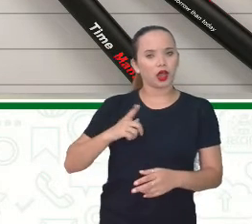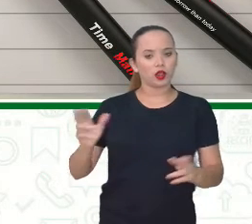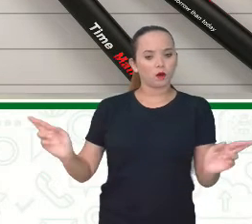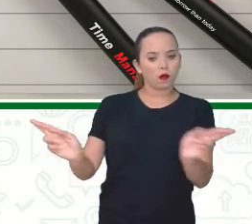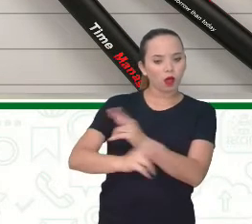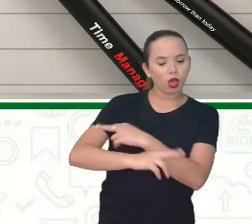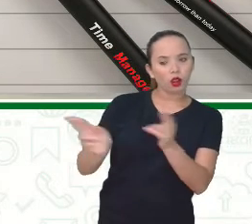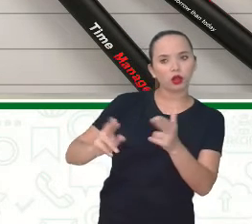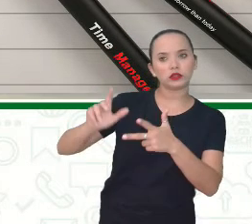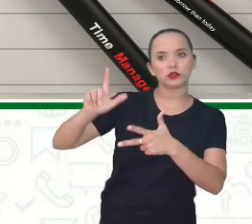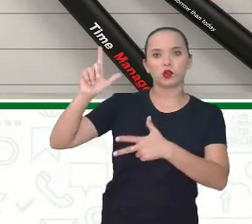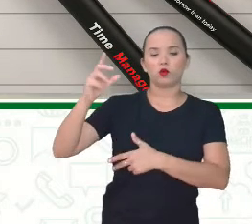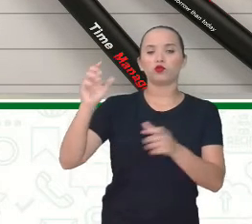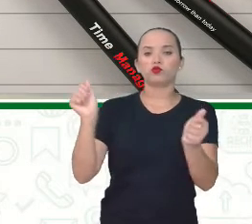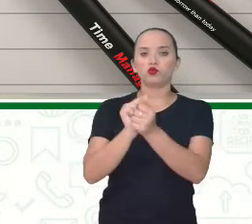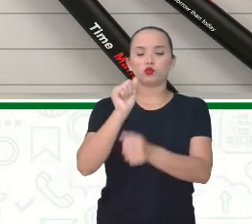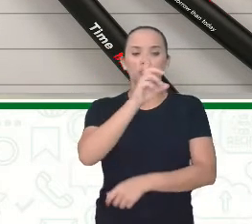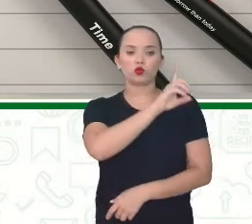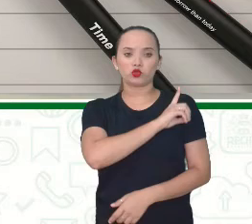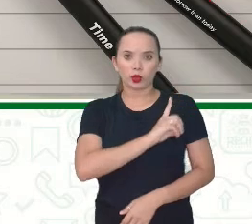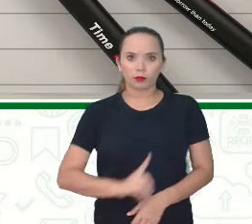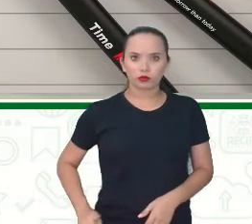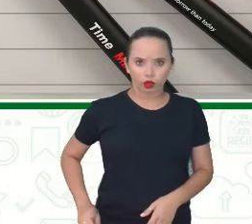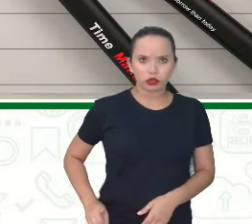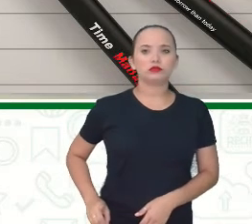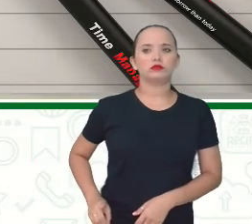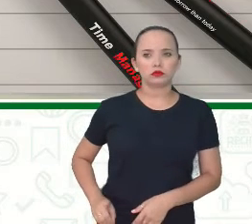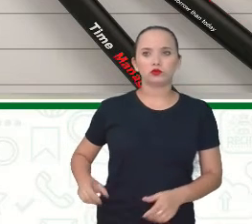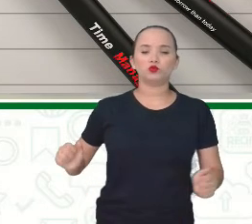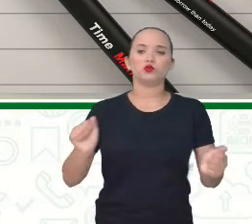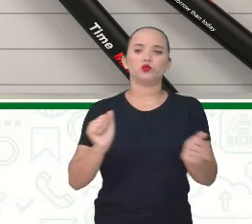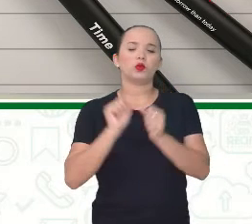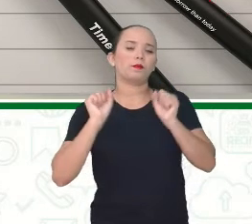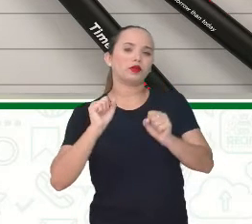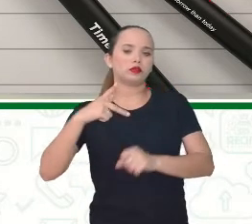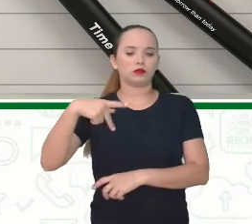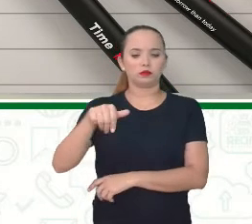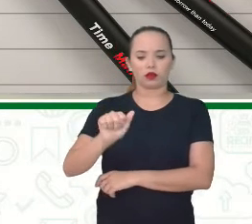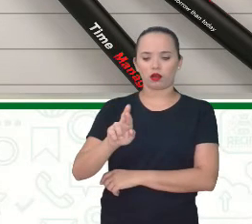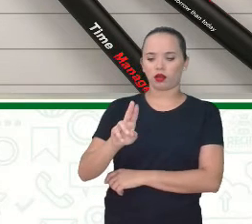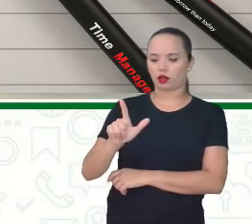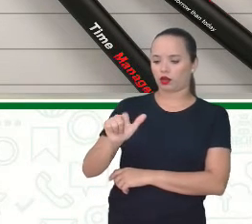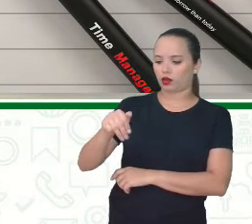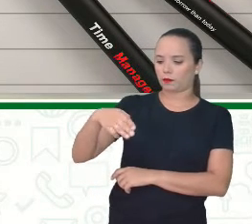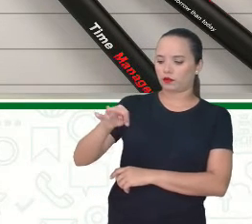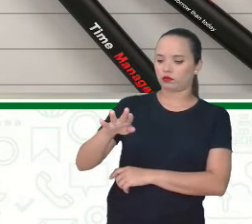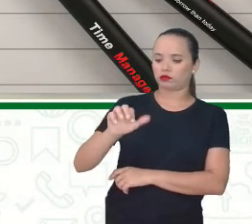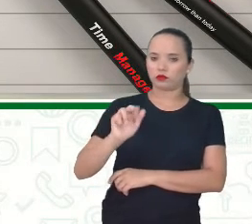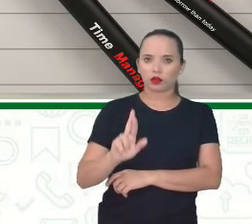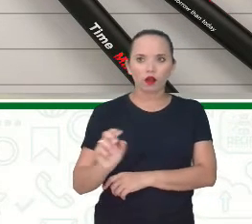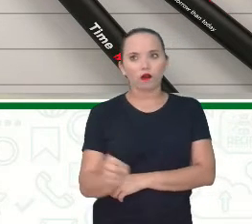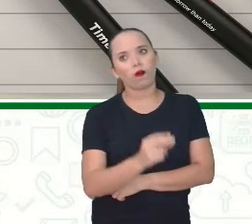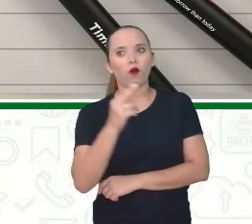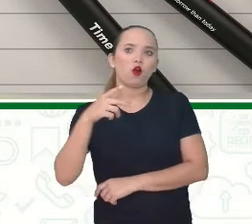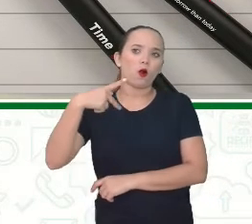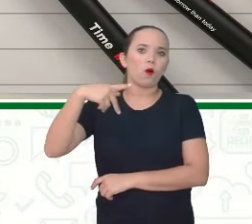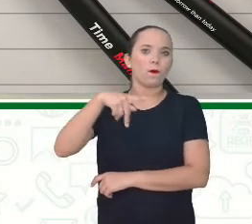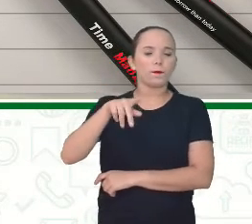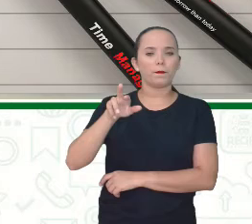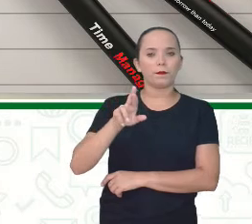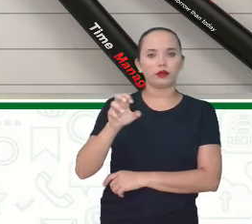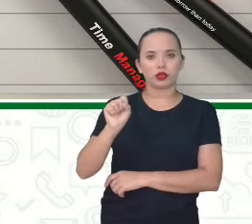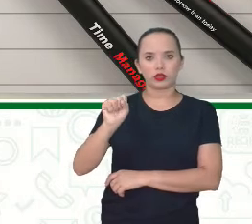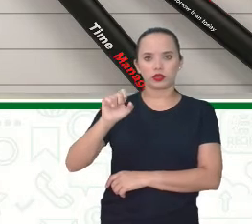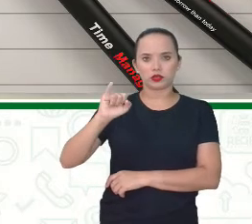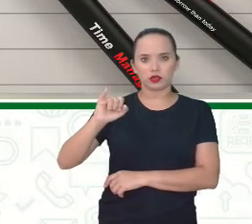deputados de forma presidencialista ou parlamentarista. Quando a relação é de forma